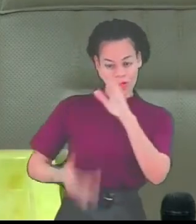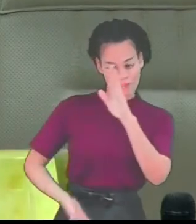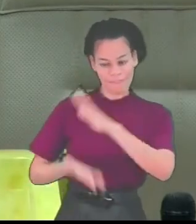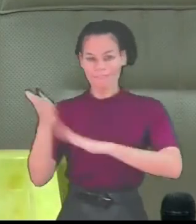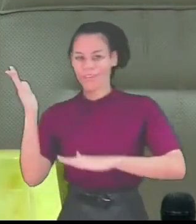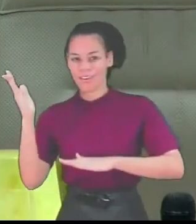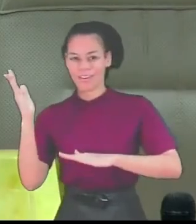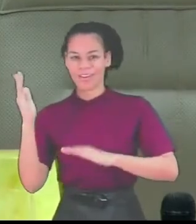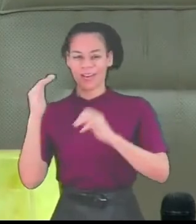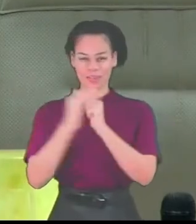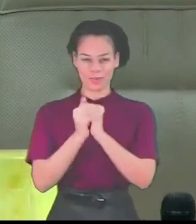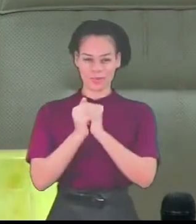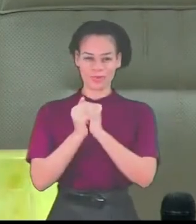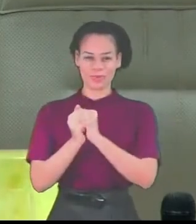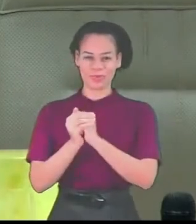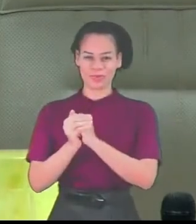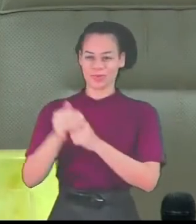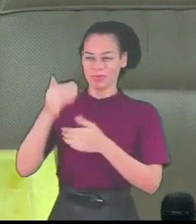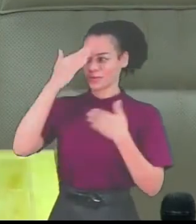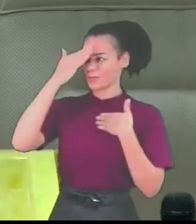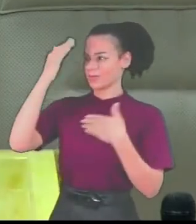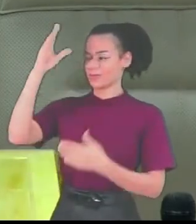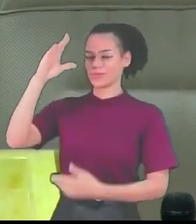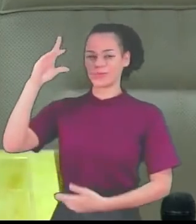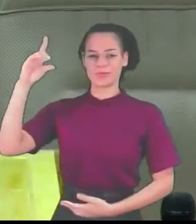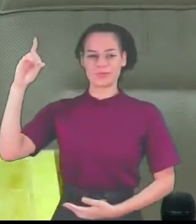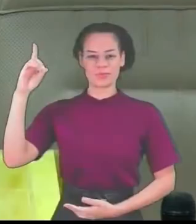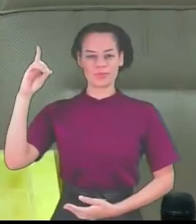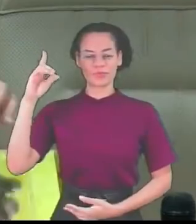Amém graças a Deus